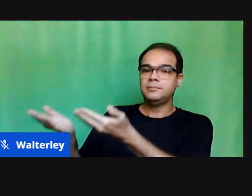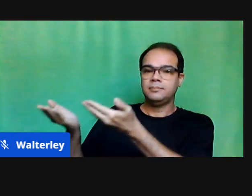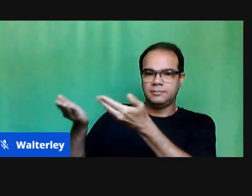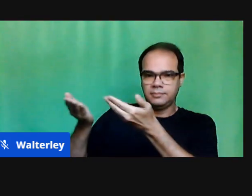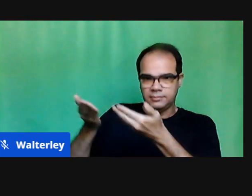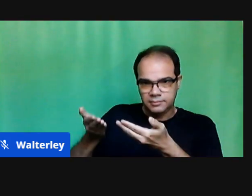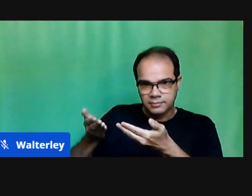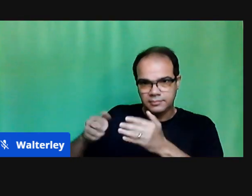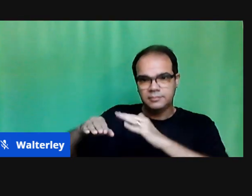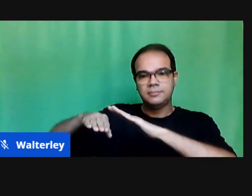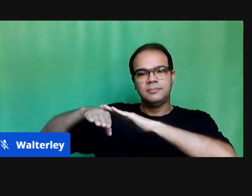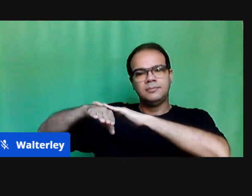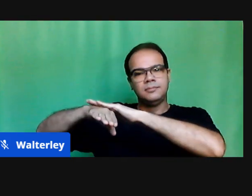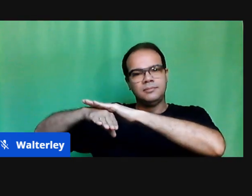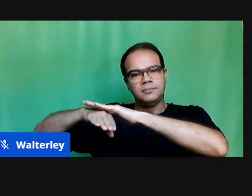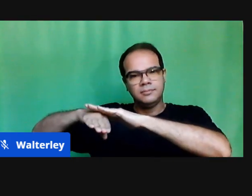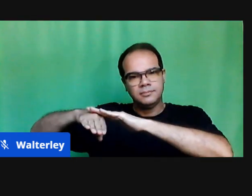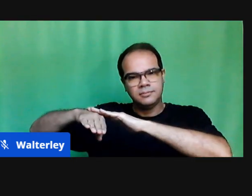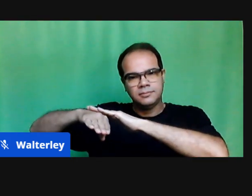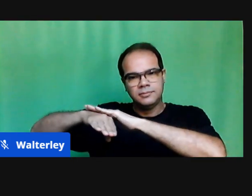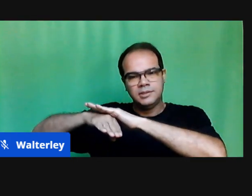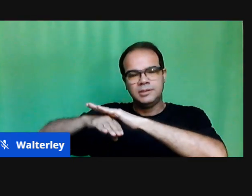dessa família, né?